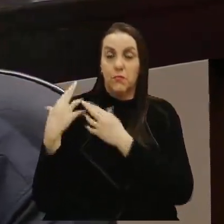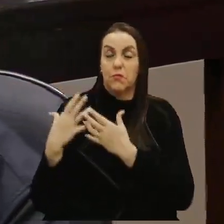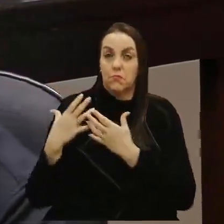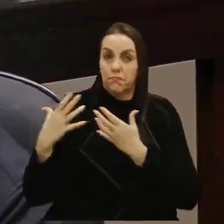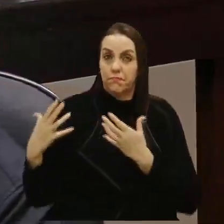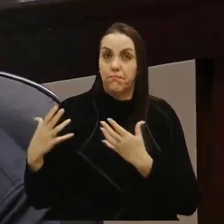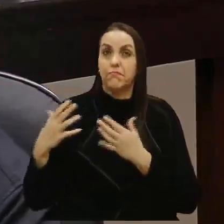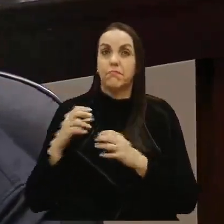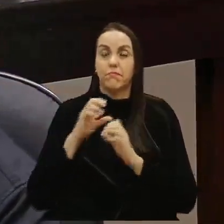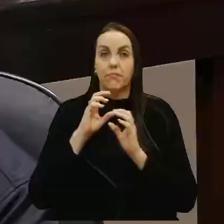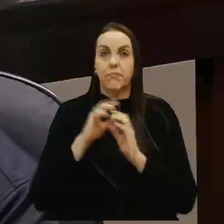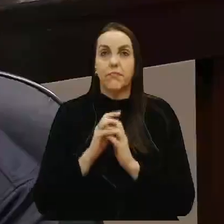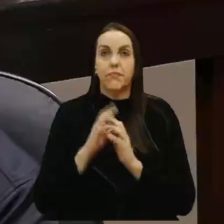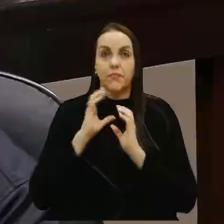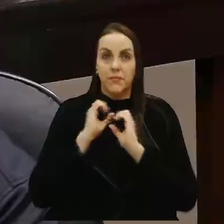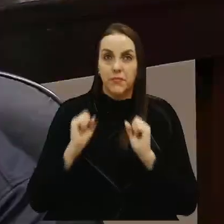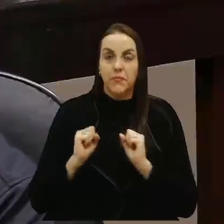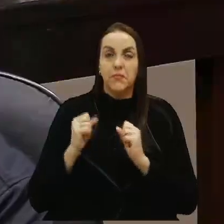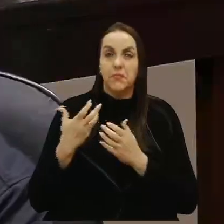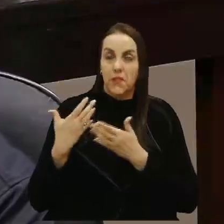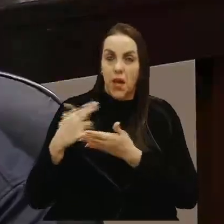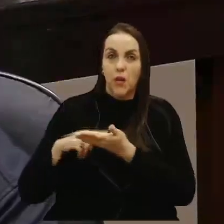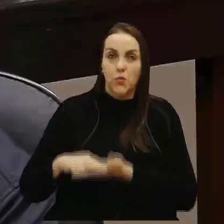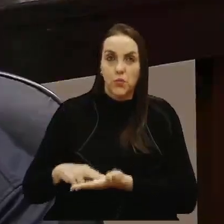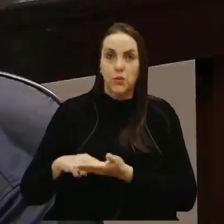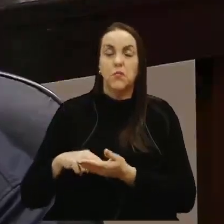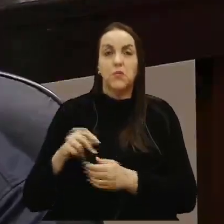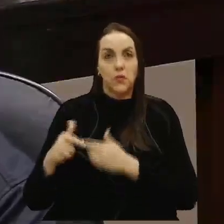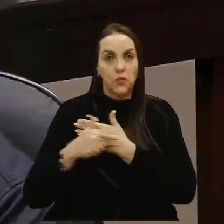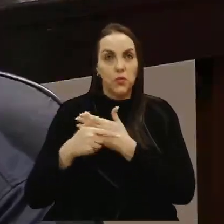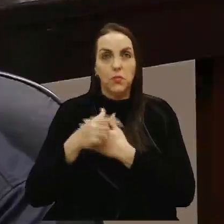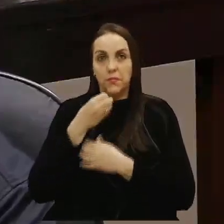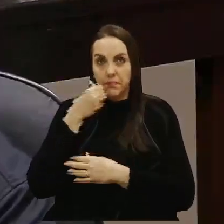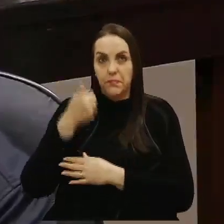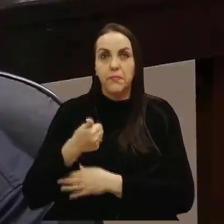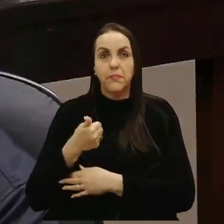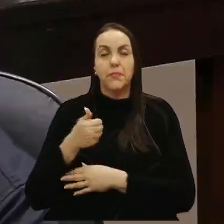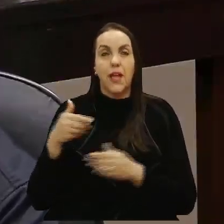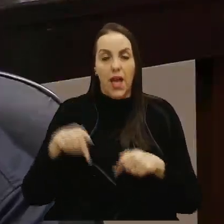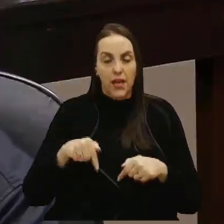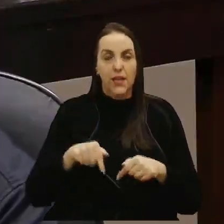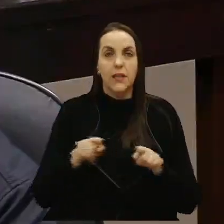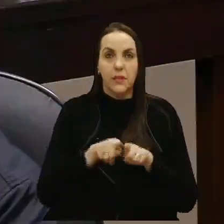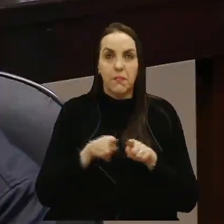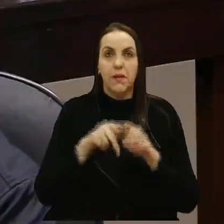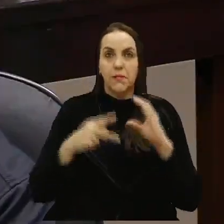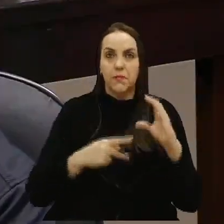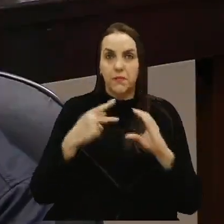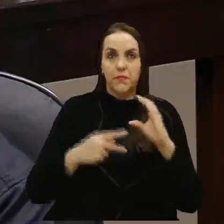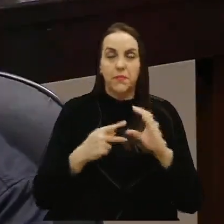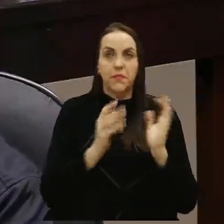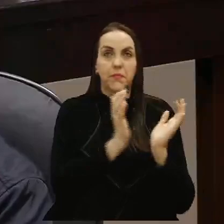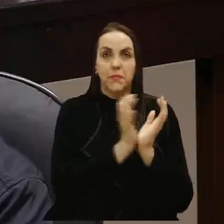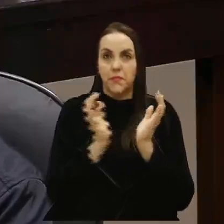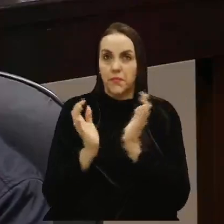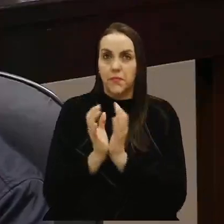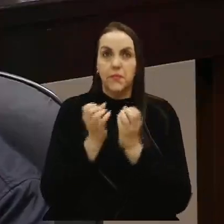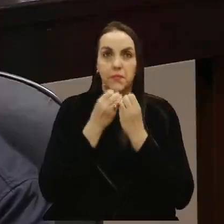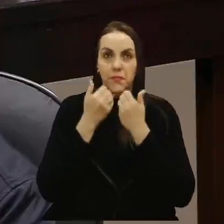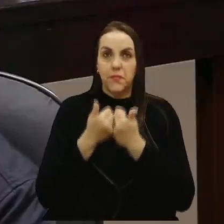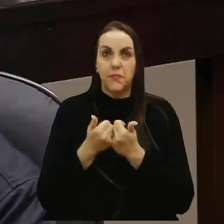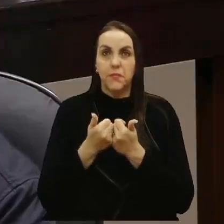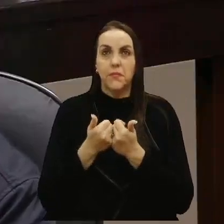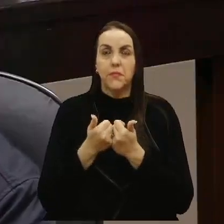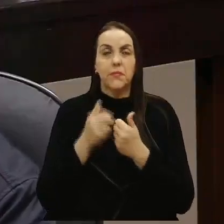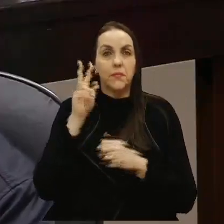assumiu e soube desempenhar muito bem o papel, né? Então, tenho certeza que aqui na casa, como nosso colega também, peço a palavra, vai fazer presidente. muito bem.